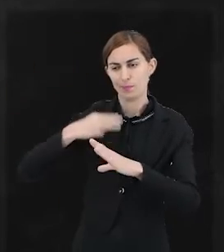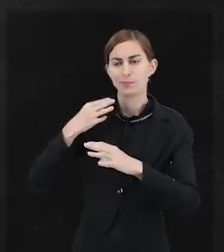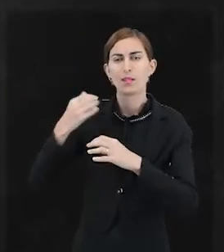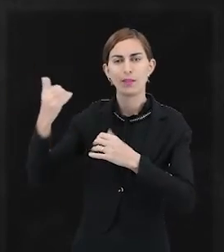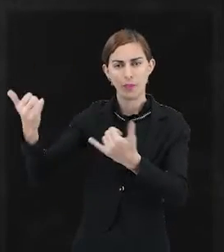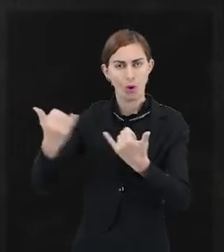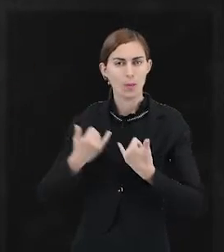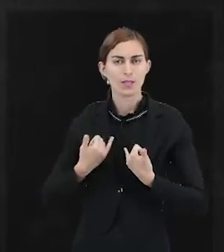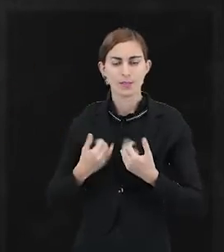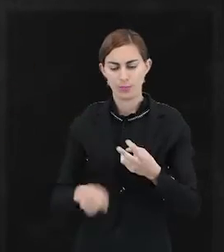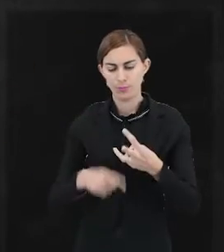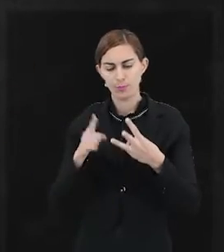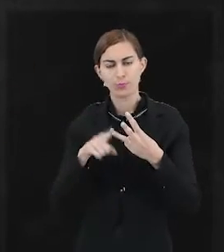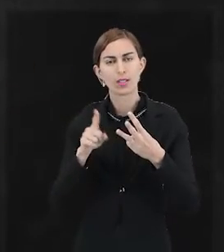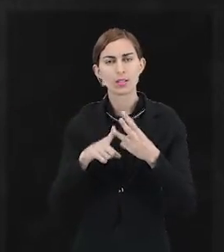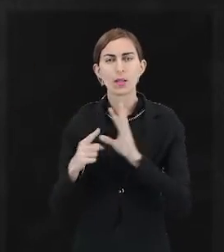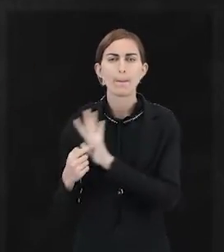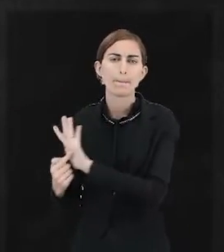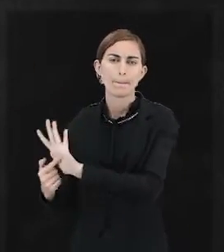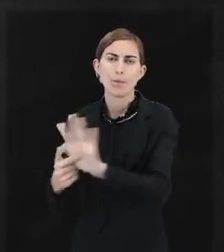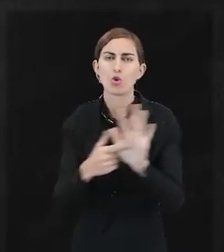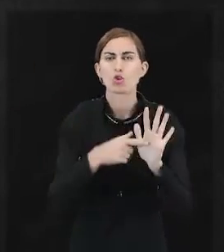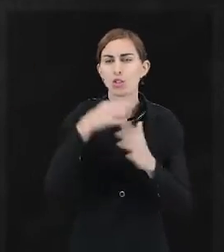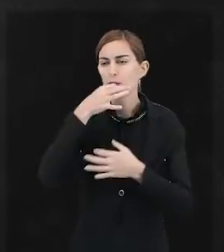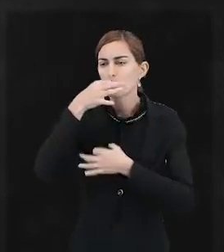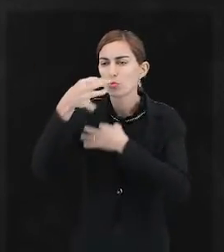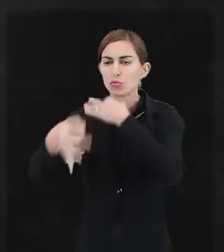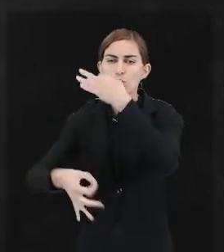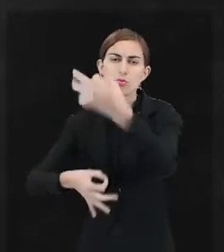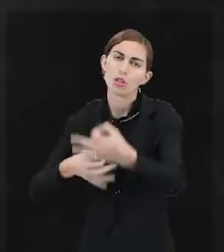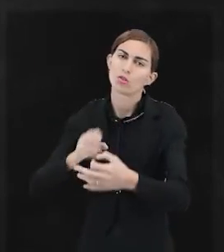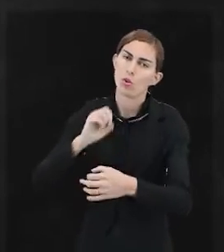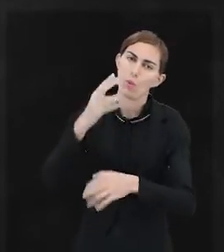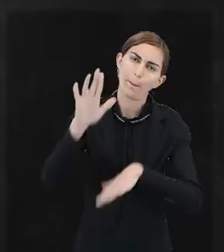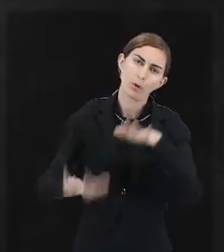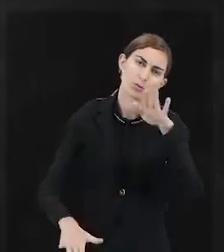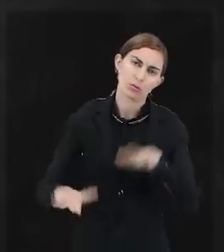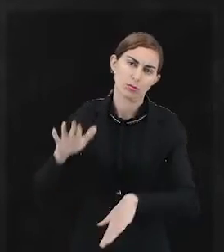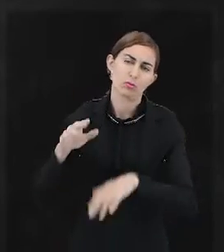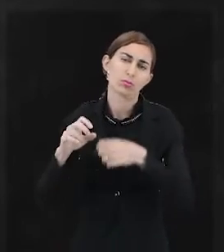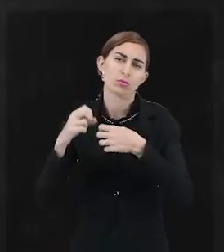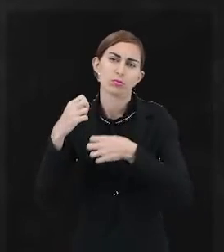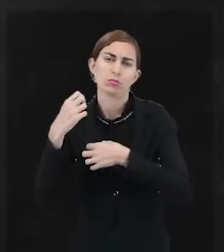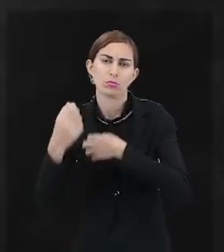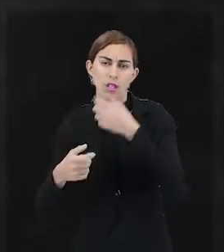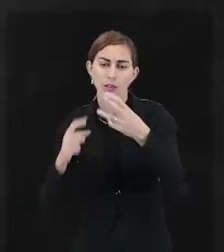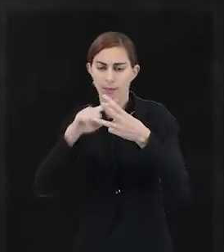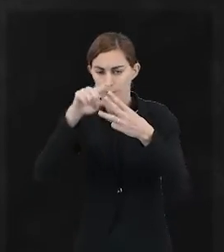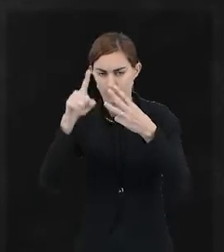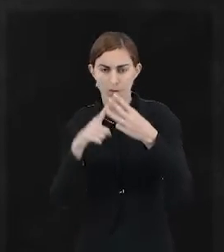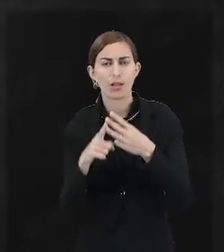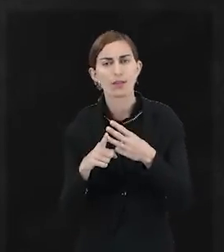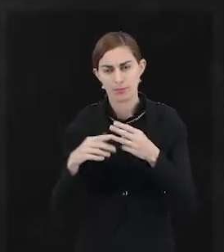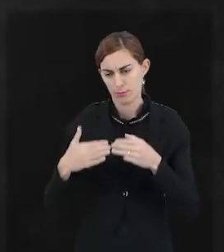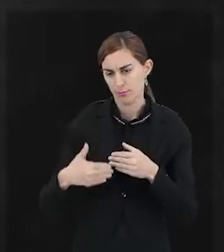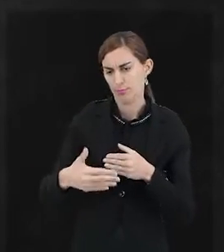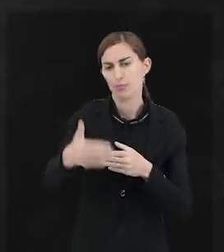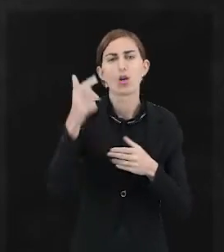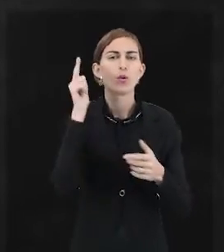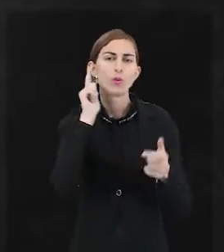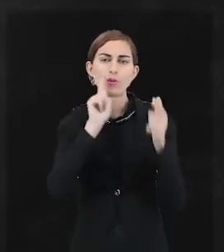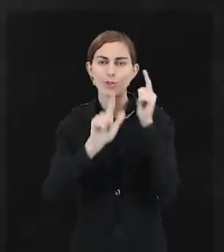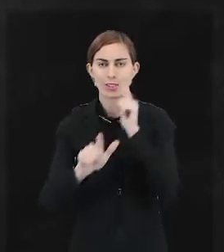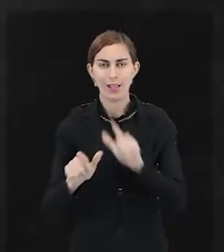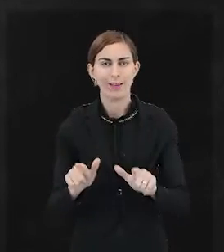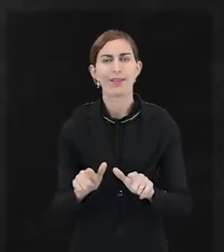E o terceiro passo é você apresentar sugestões ou possibilidades. A partir desses 3 passos, você vai conseguir